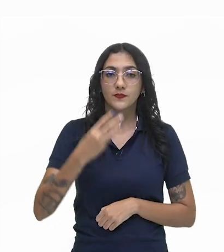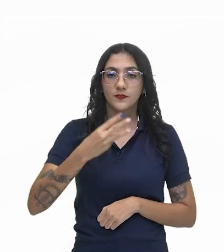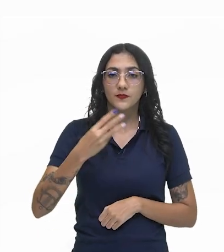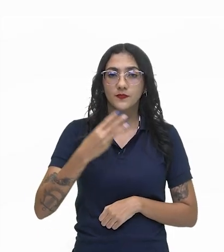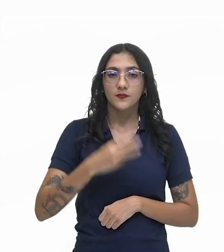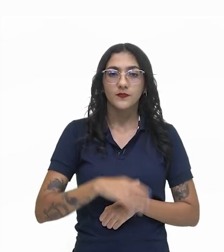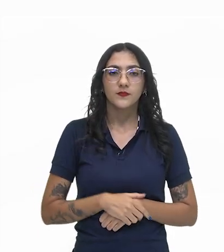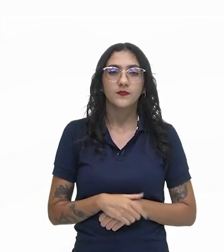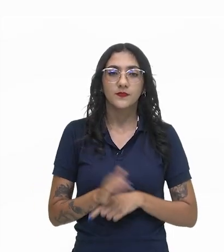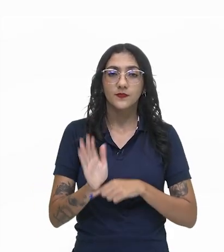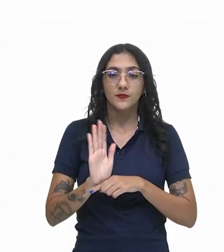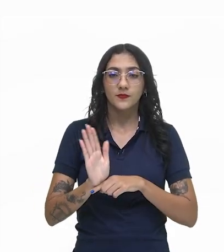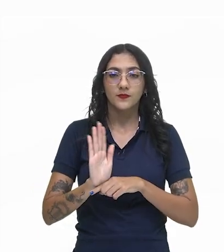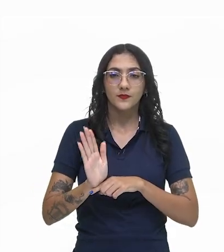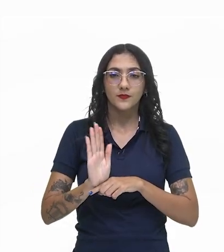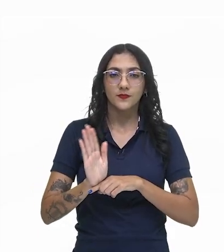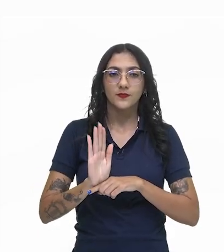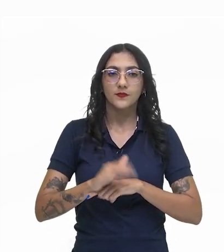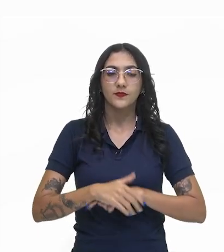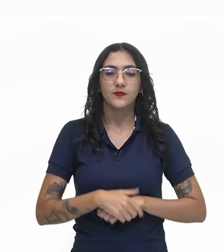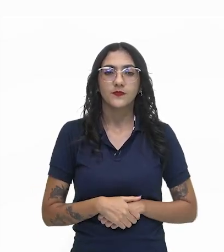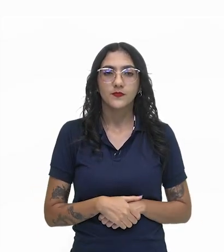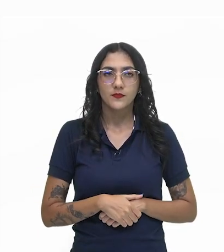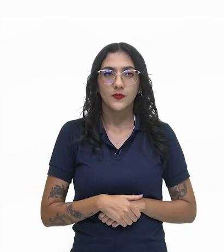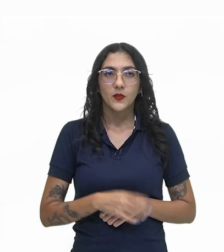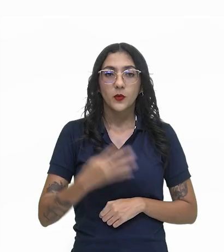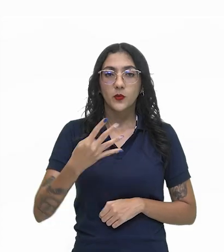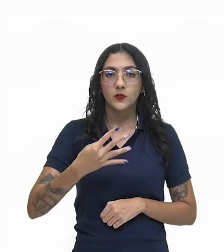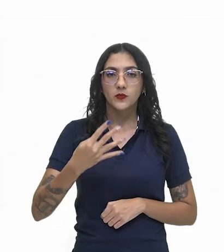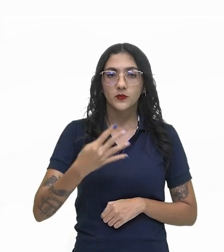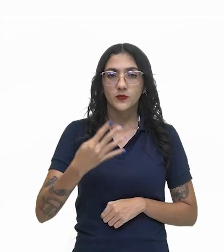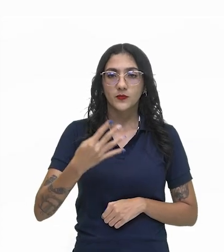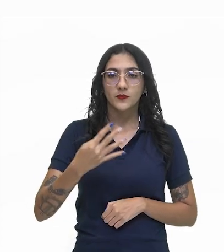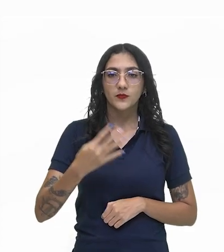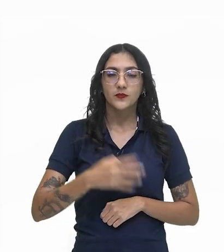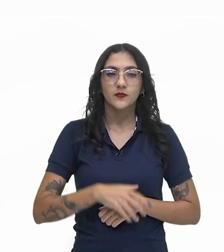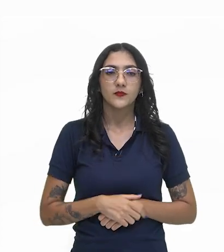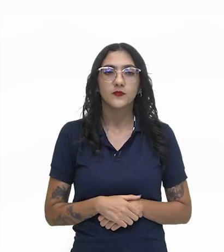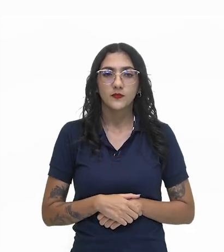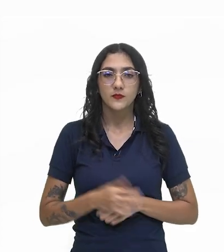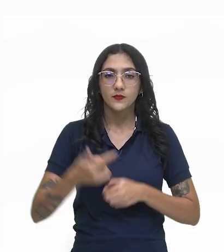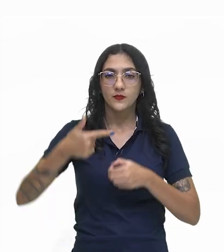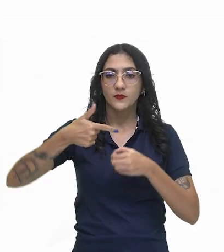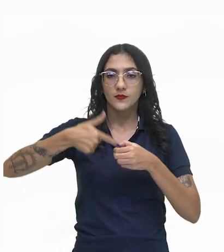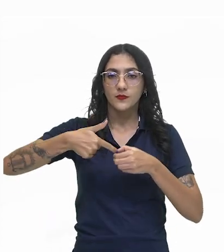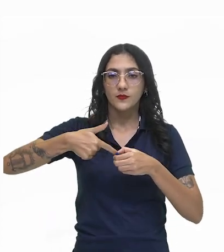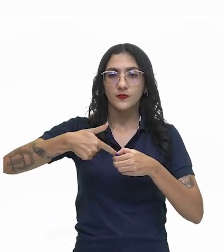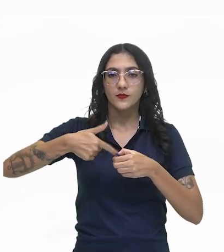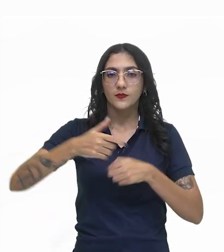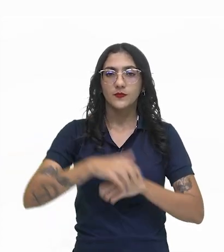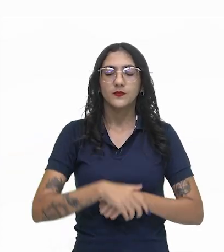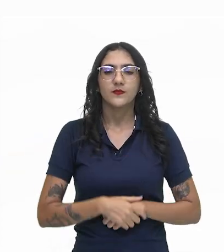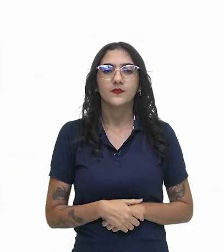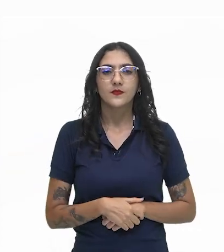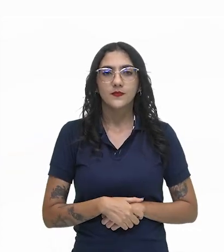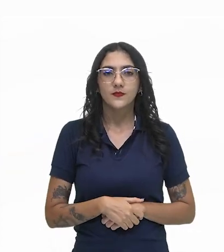Cinema. Cinema. Gas station. Posto de gasolina.